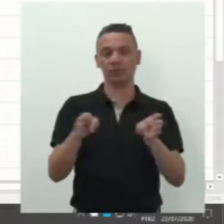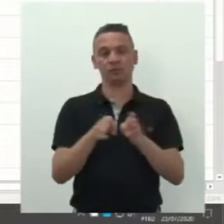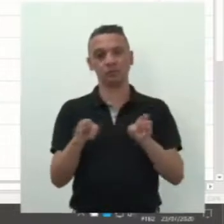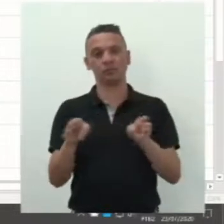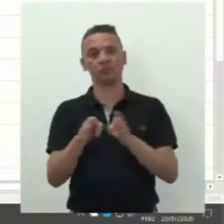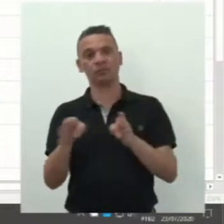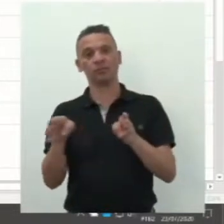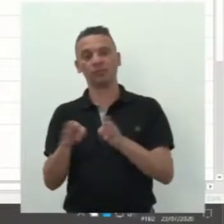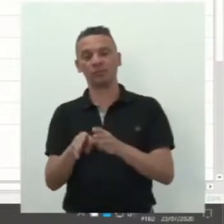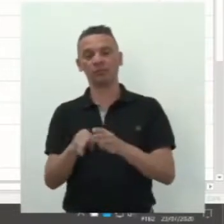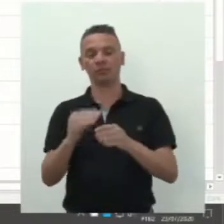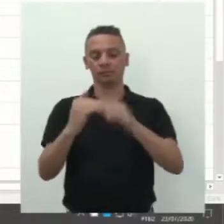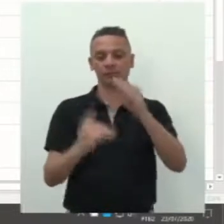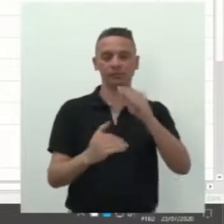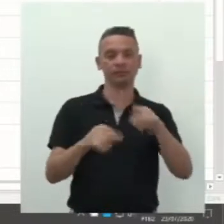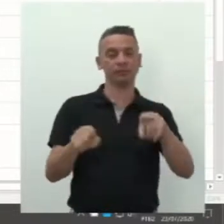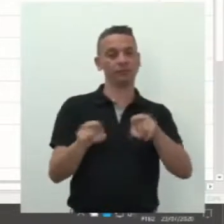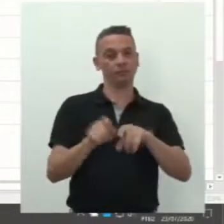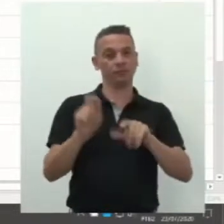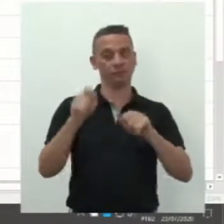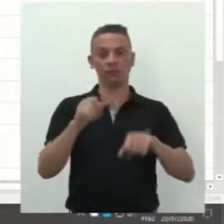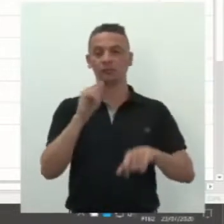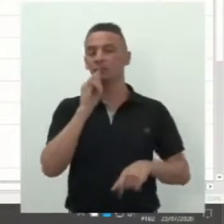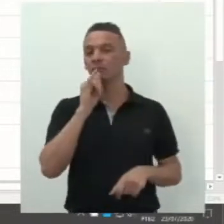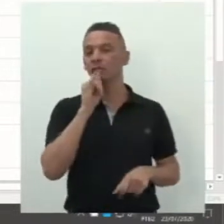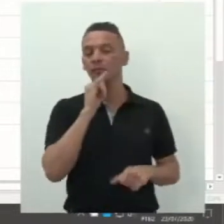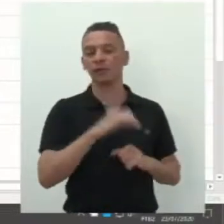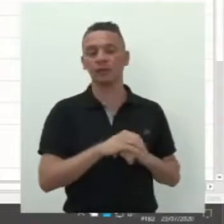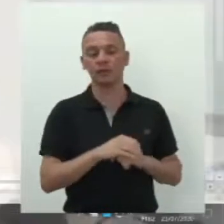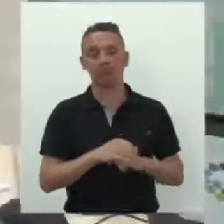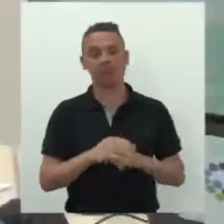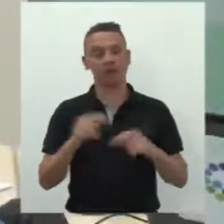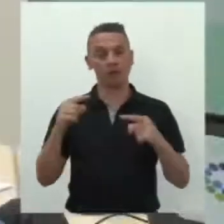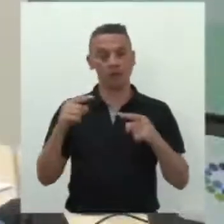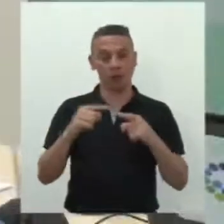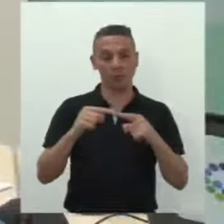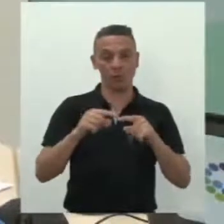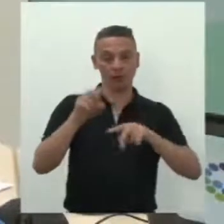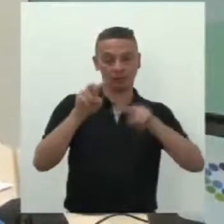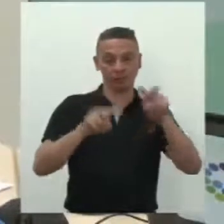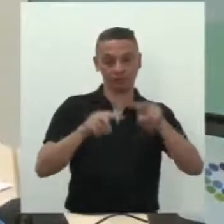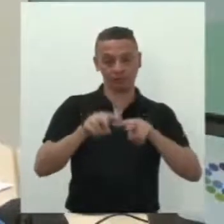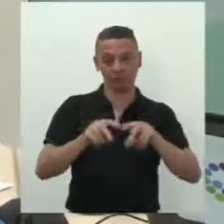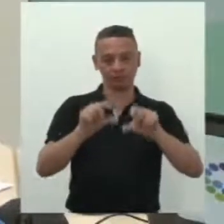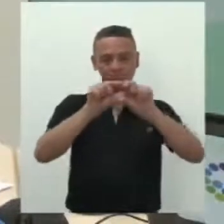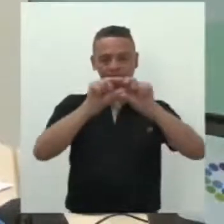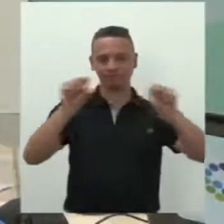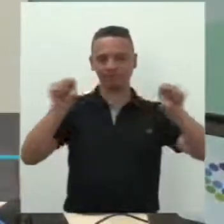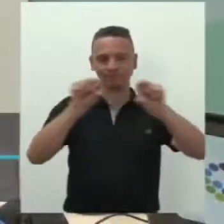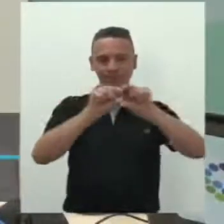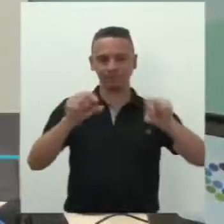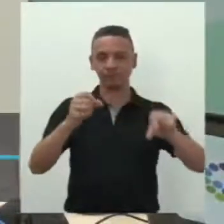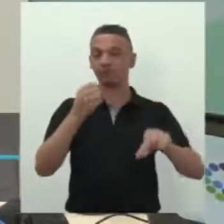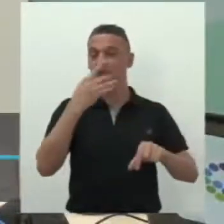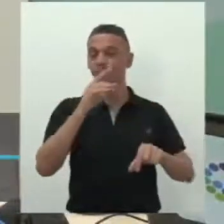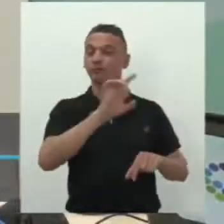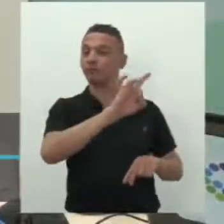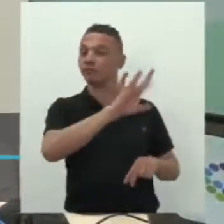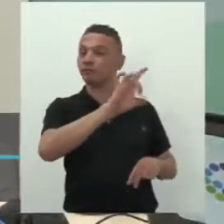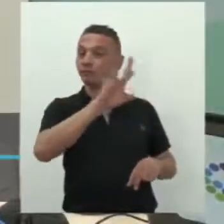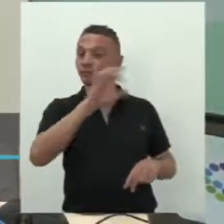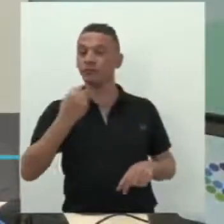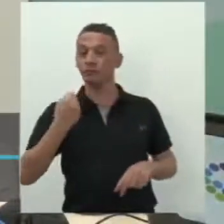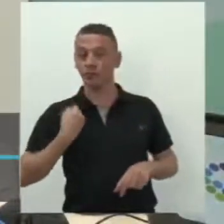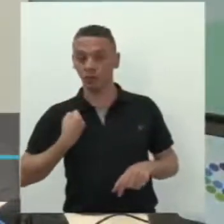tá? Então, o número, como a base dele de análise é por célula, é ideal que cada número esteja